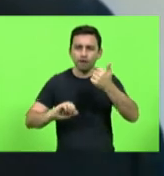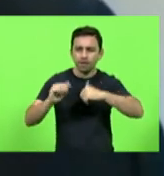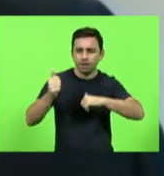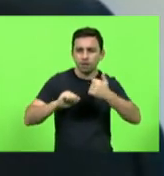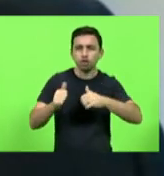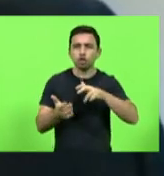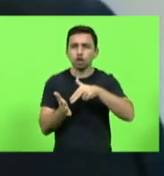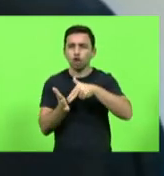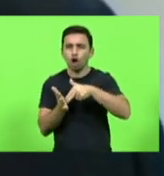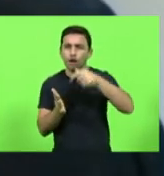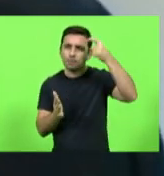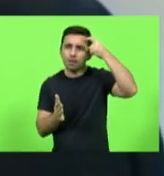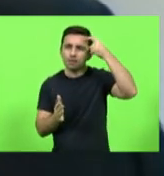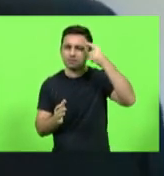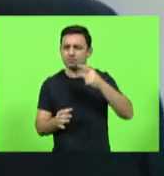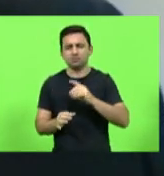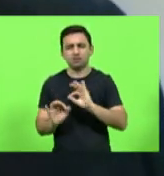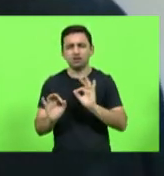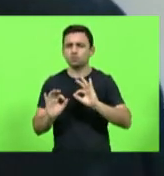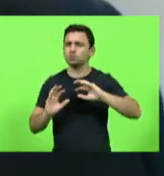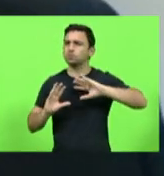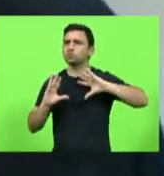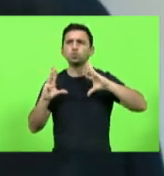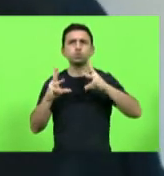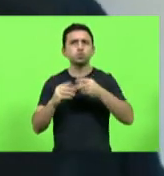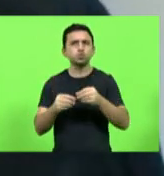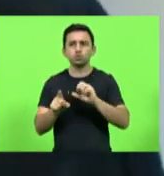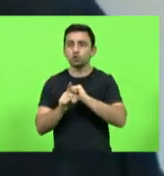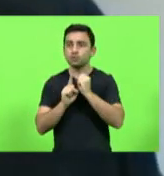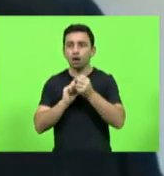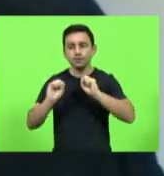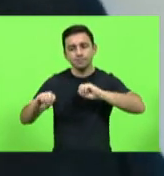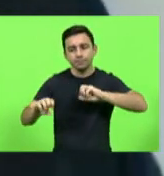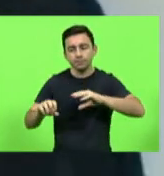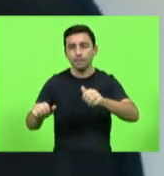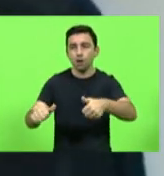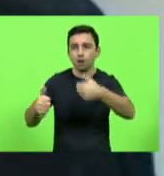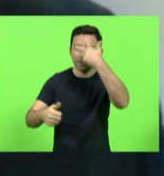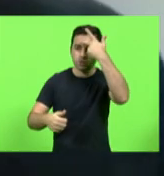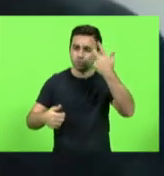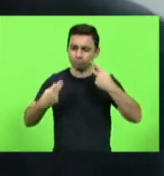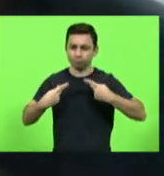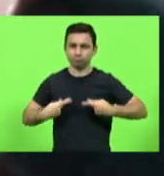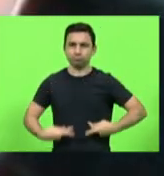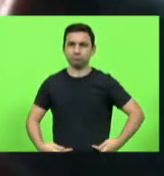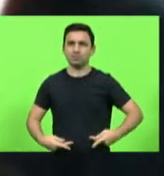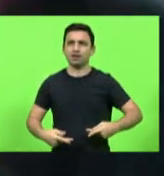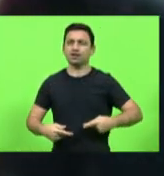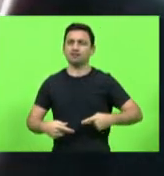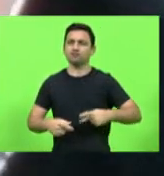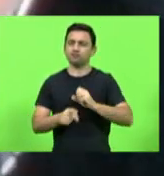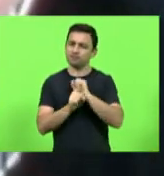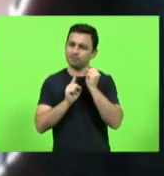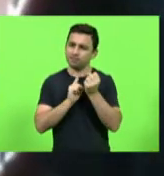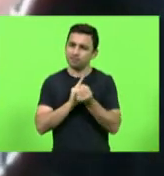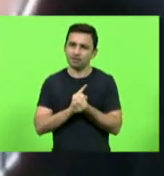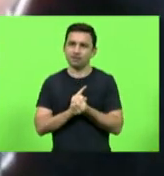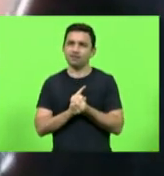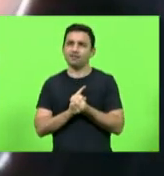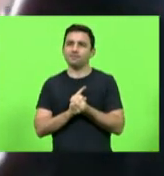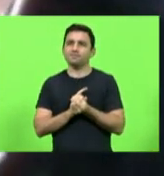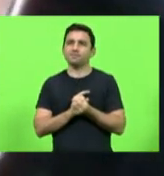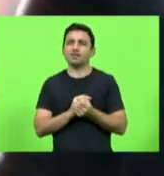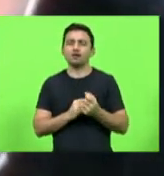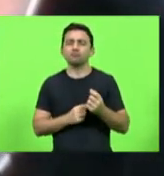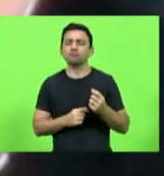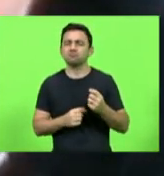conceitos, mas de educação no sentido global, de educação social, de melhoria das pessoas, de melhoria da nossa sociedade. Então, nós estamos recebendo aqui